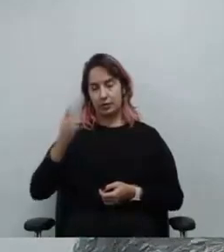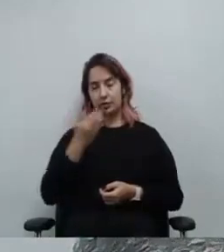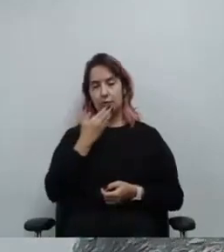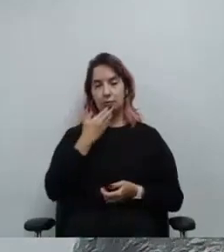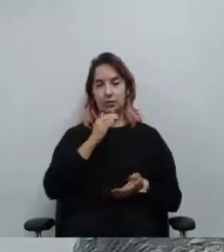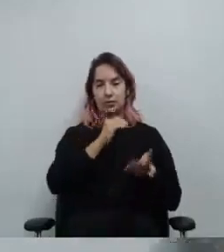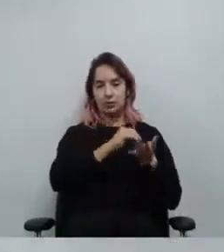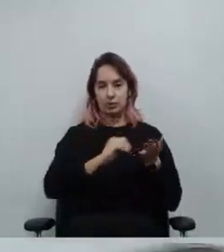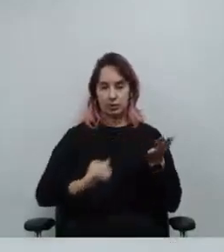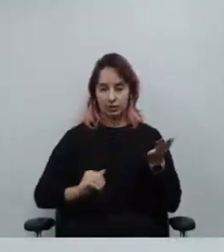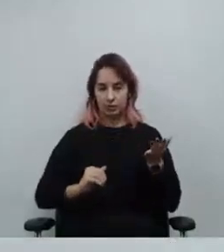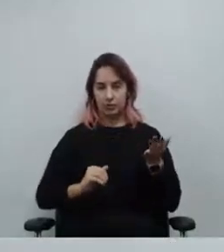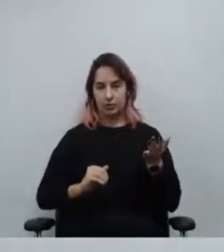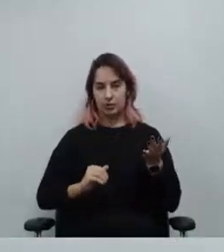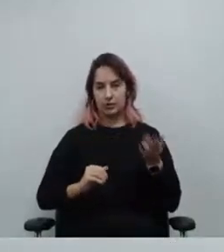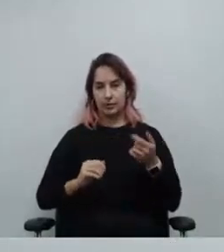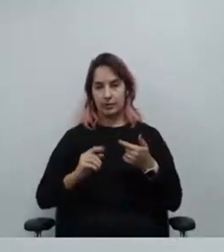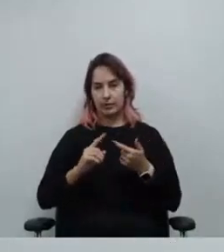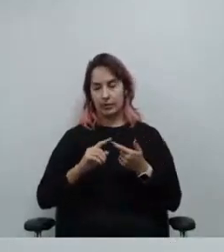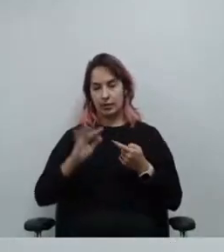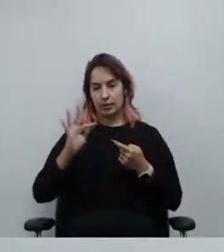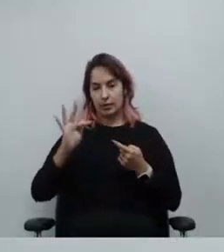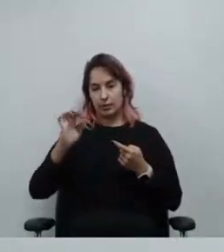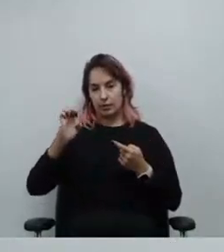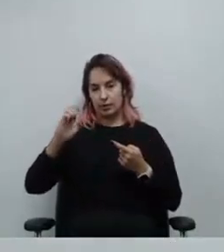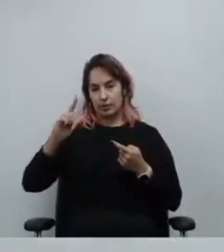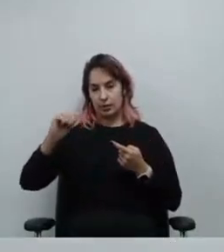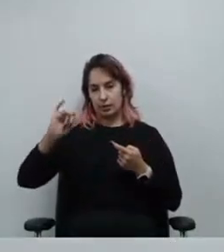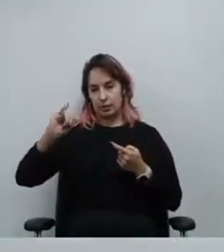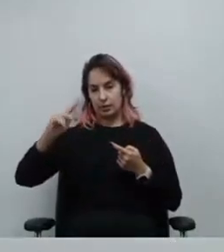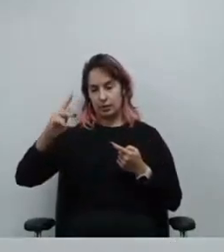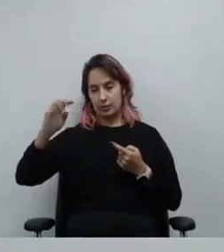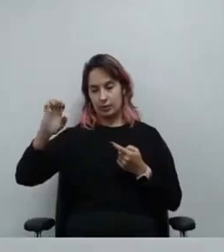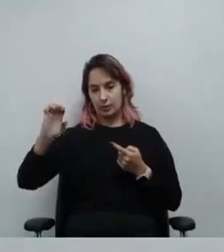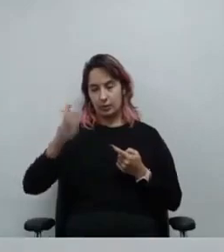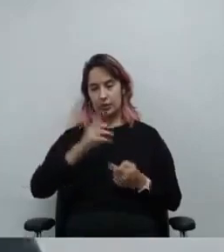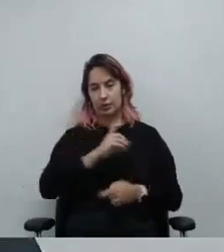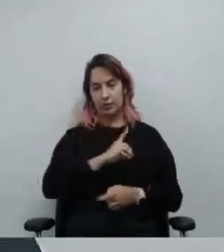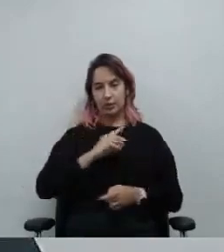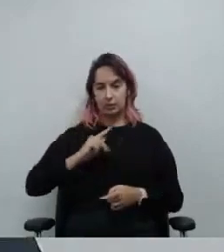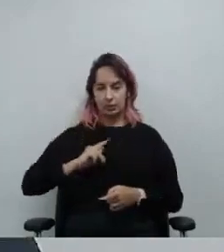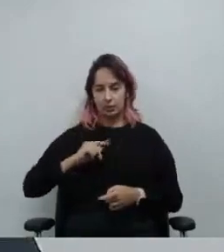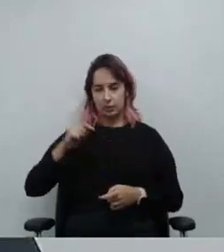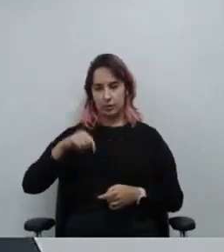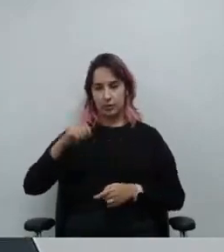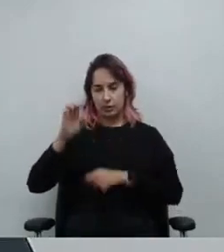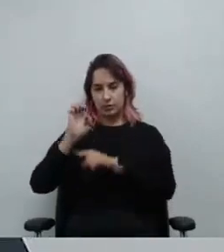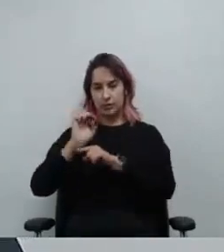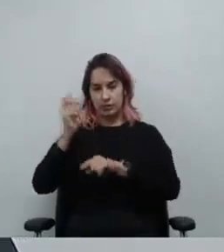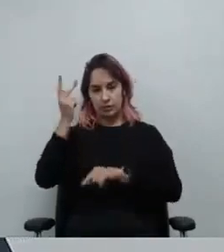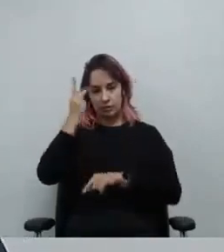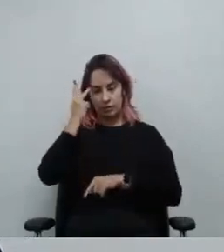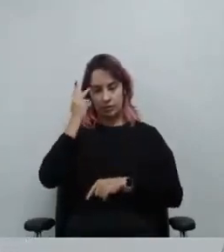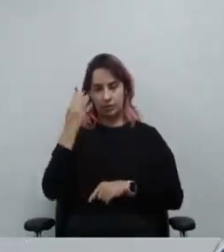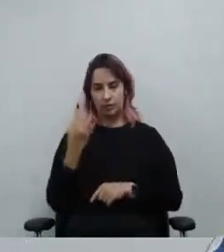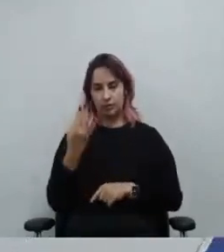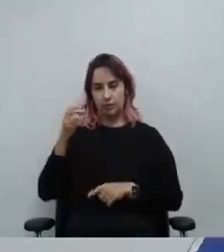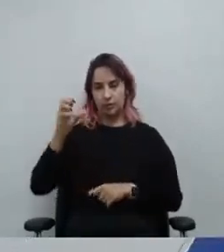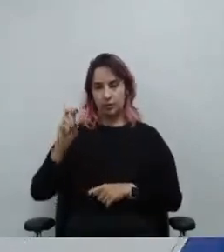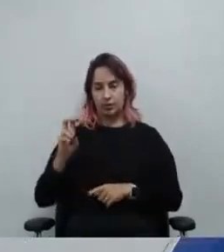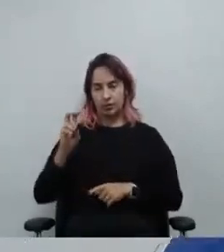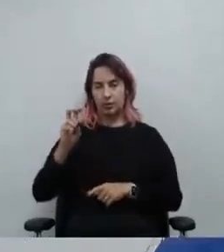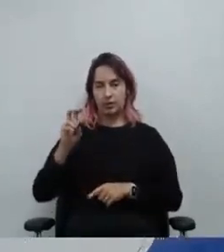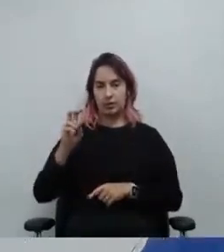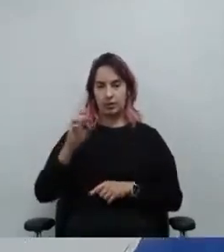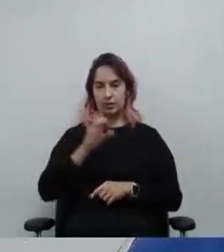de remoção por permuta entre Felipe Rotz de Macedo Cunha, defensor público do Estado de São Paulo, lotado na 45ª Defensoria